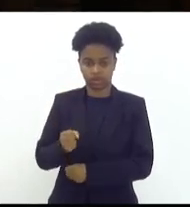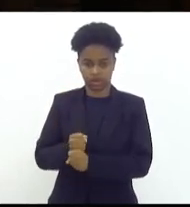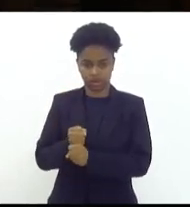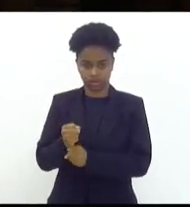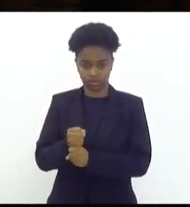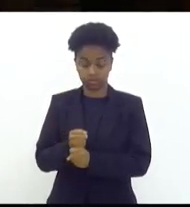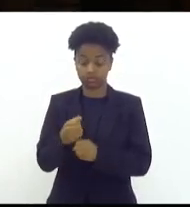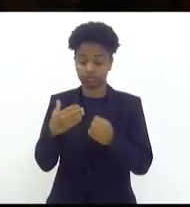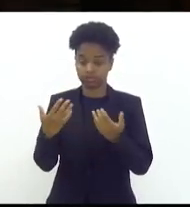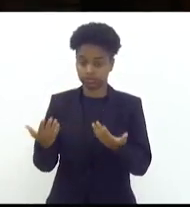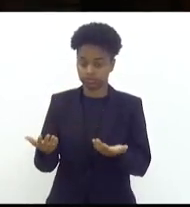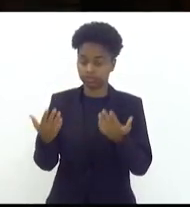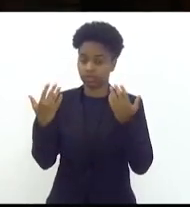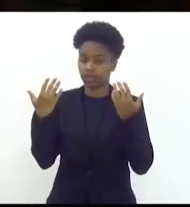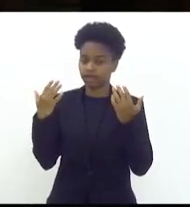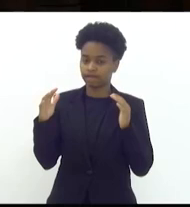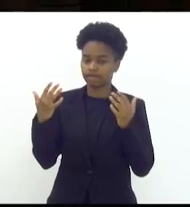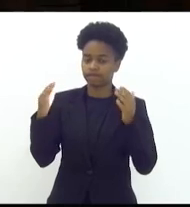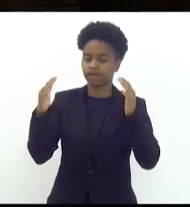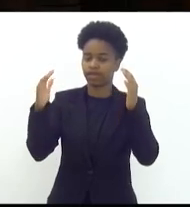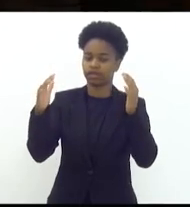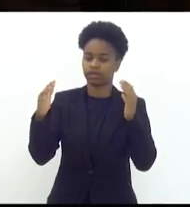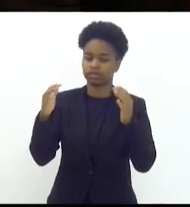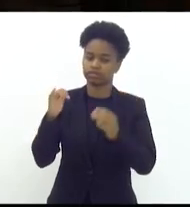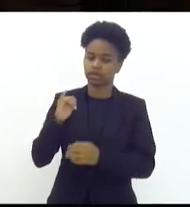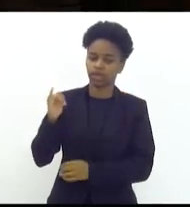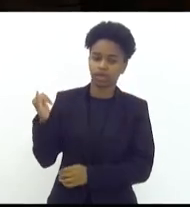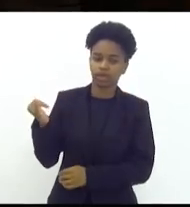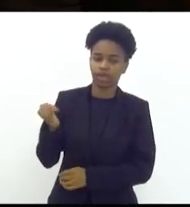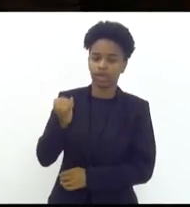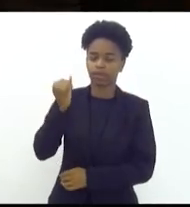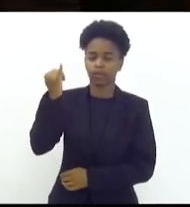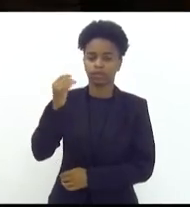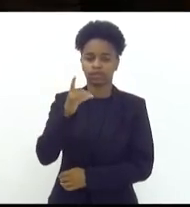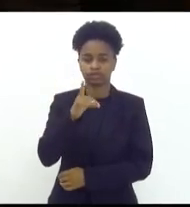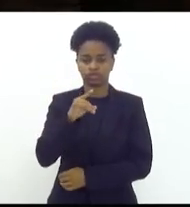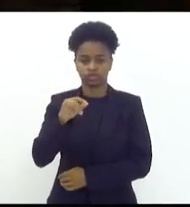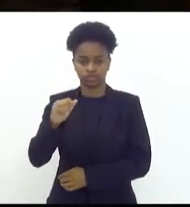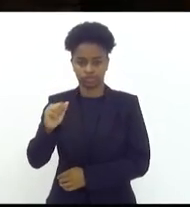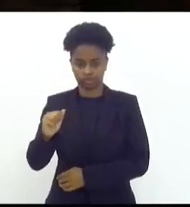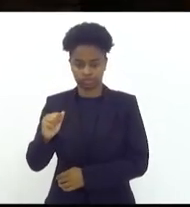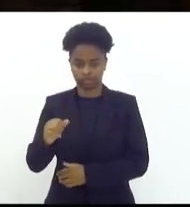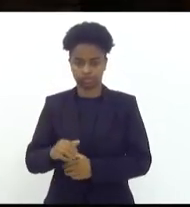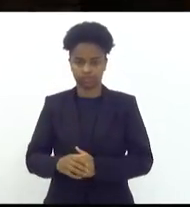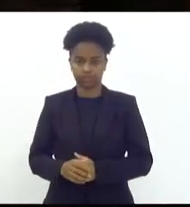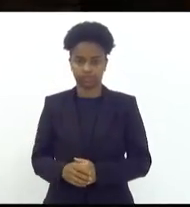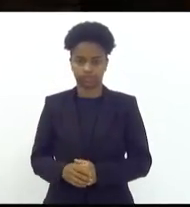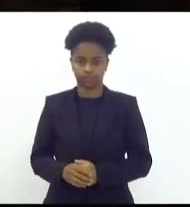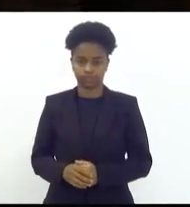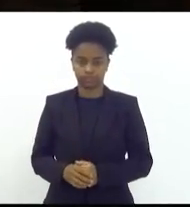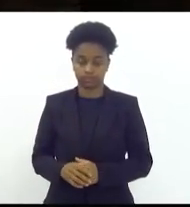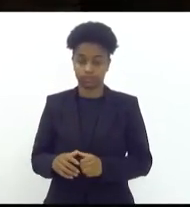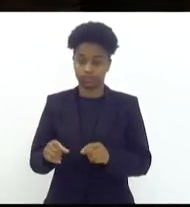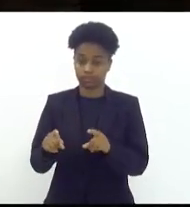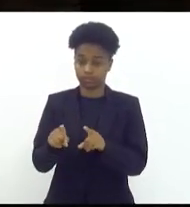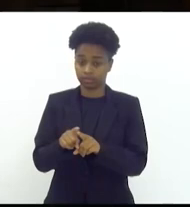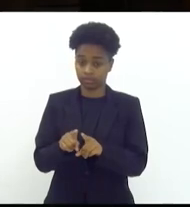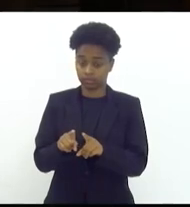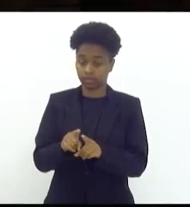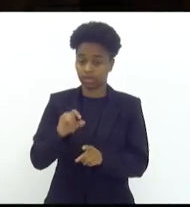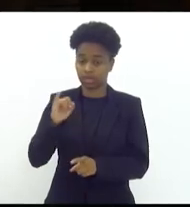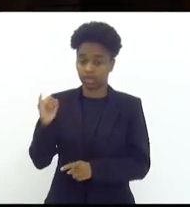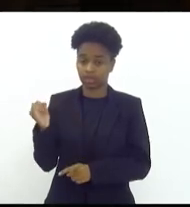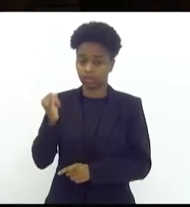para Celebrar essa importante data e essa importante